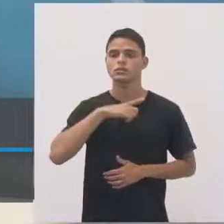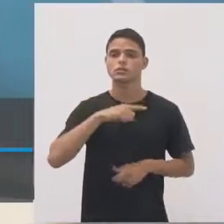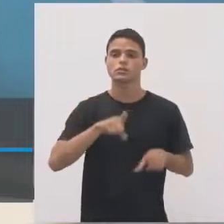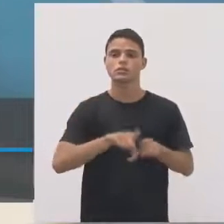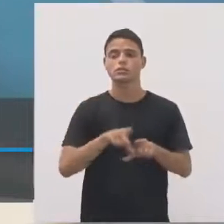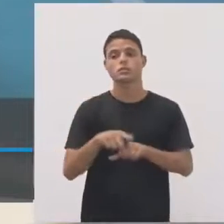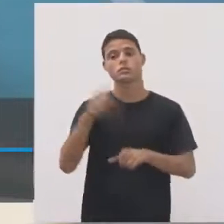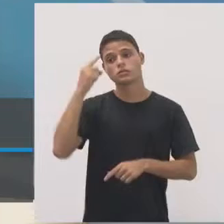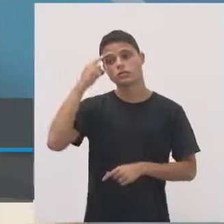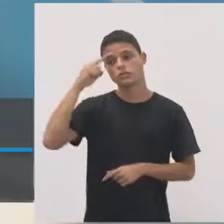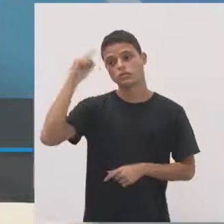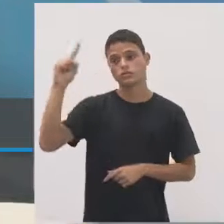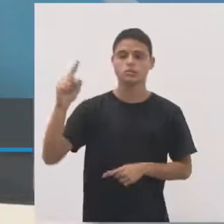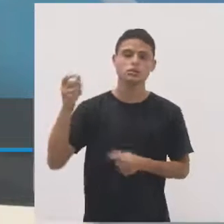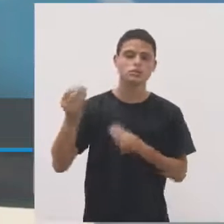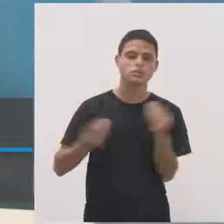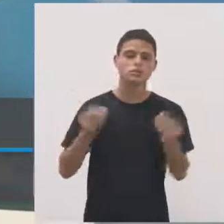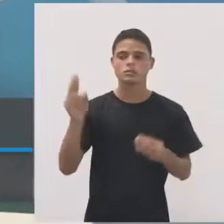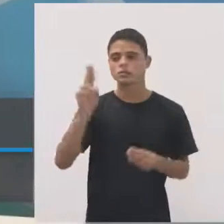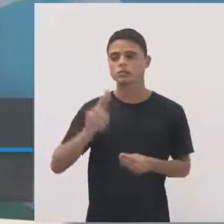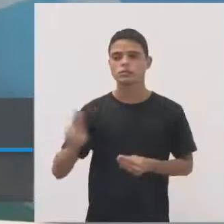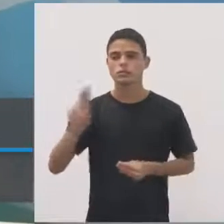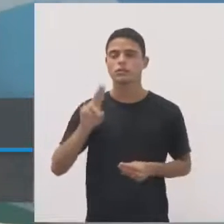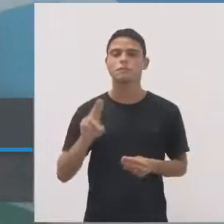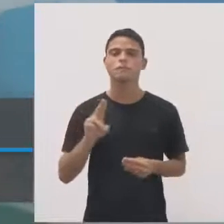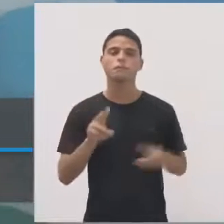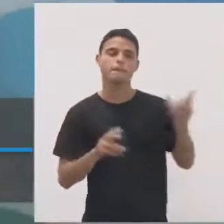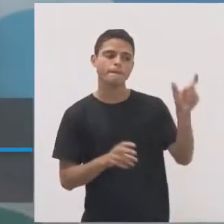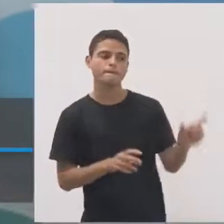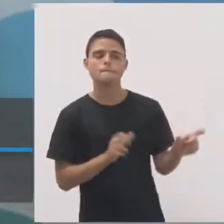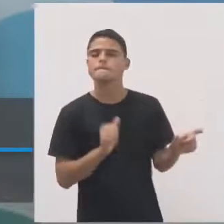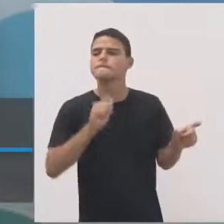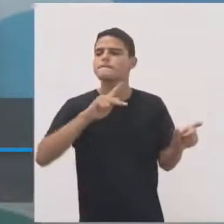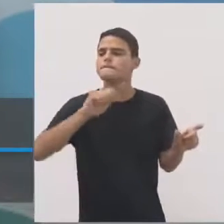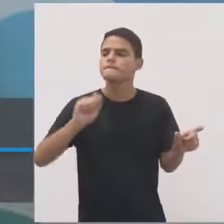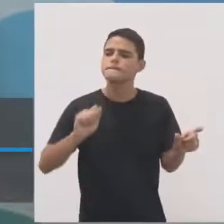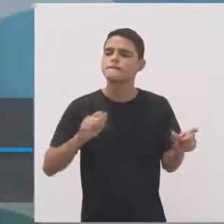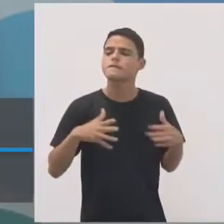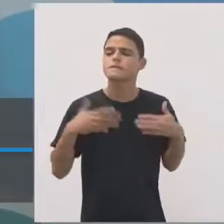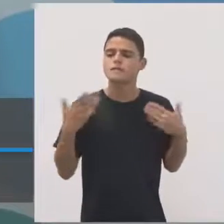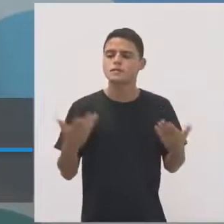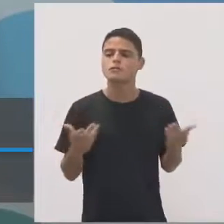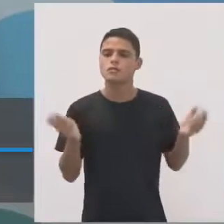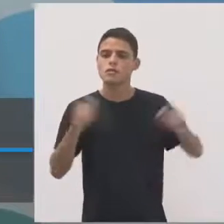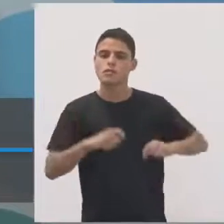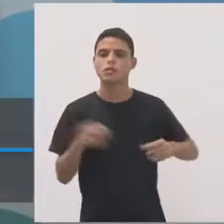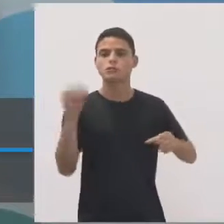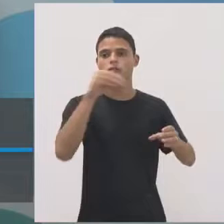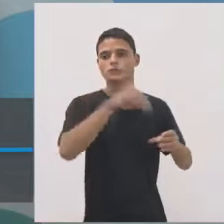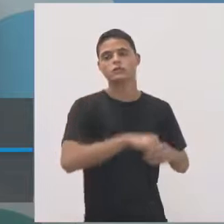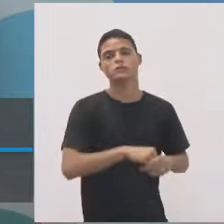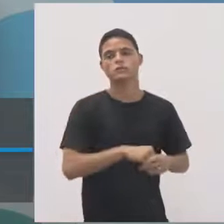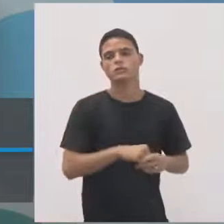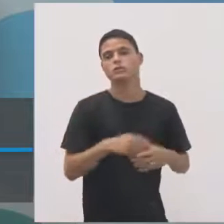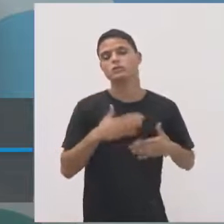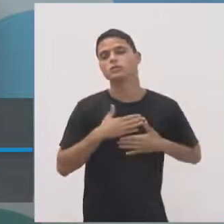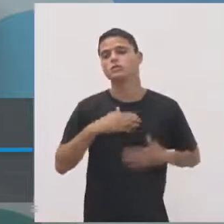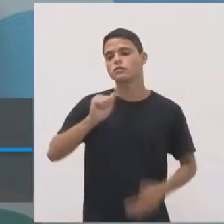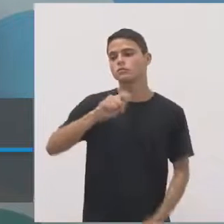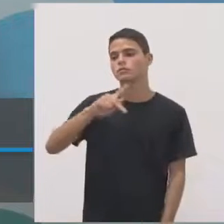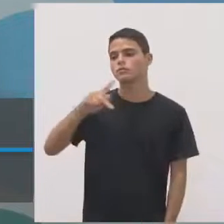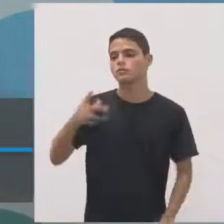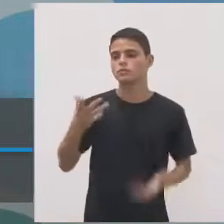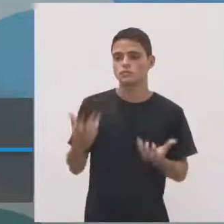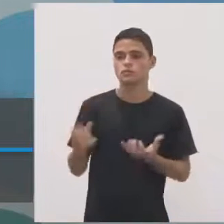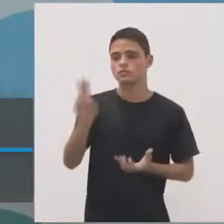um pouquinho na usabilidade, né? Por exemplo, o tipo de aplicativo que eu vou usar, né? Porque tem que ver se, por exemplo, o aplicativo que eu quero utilizar,